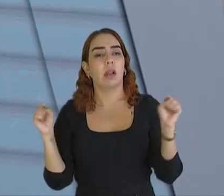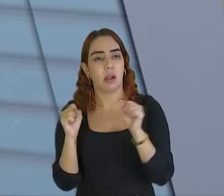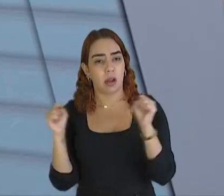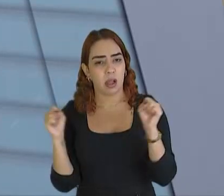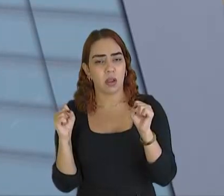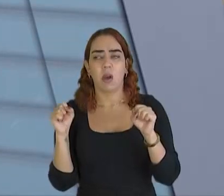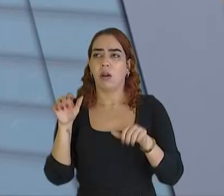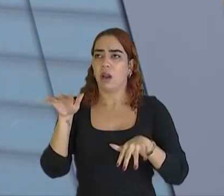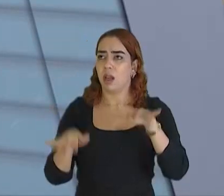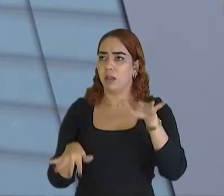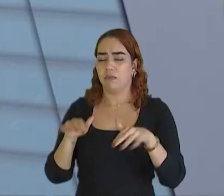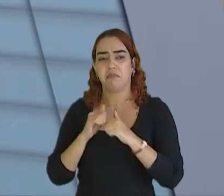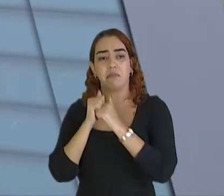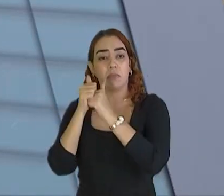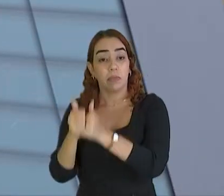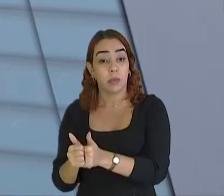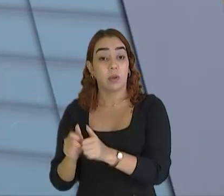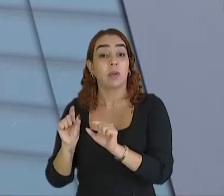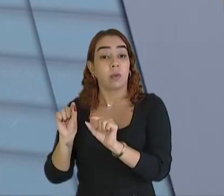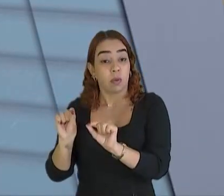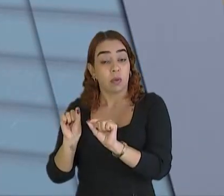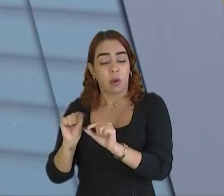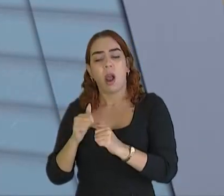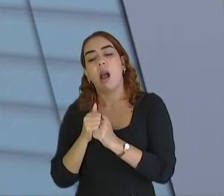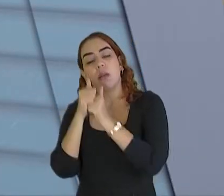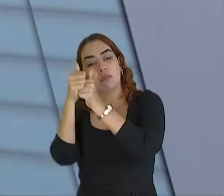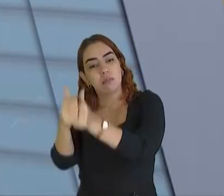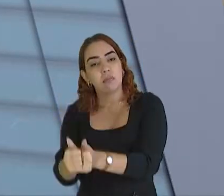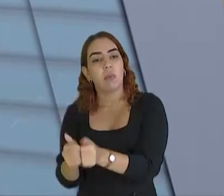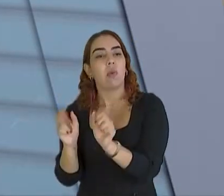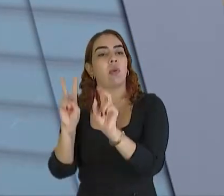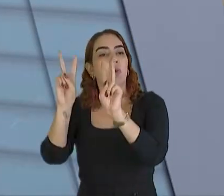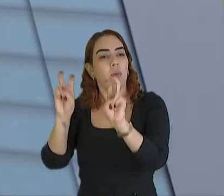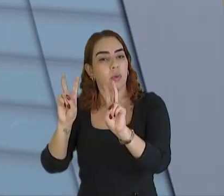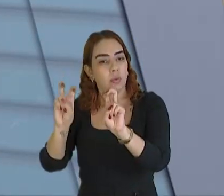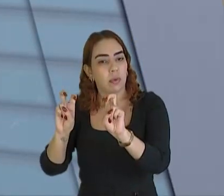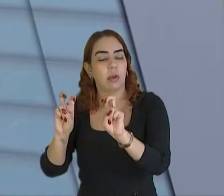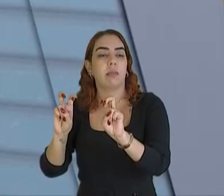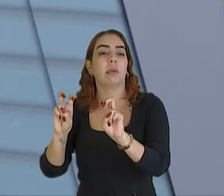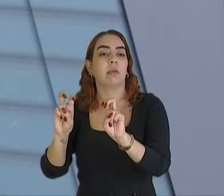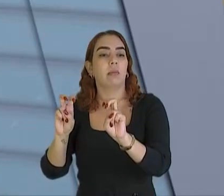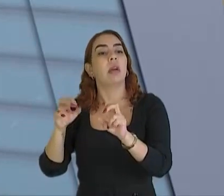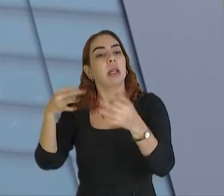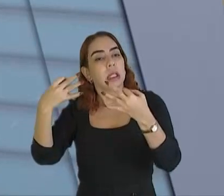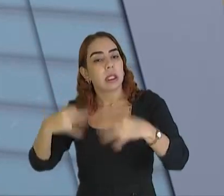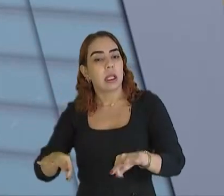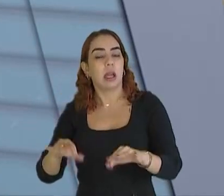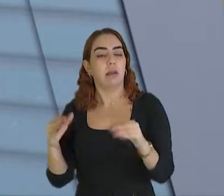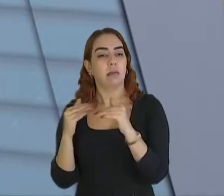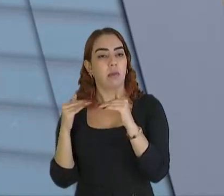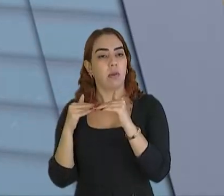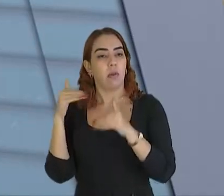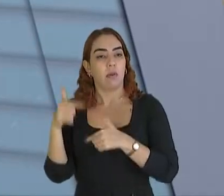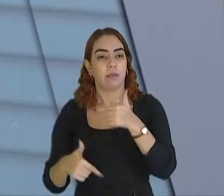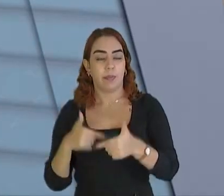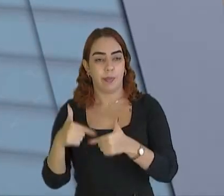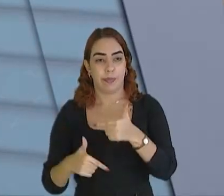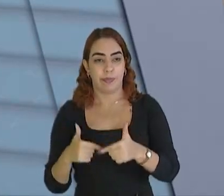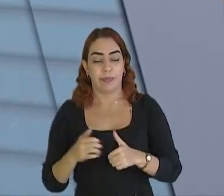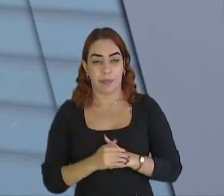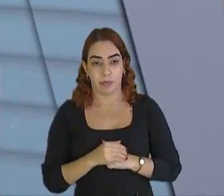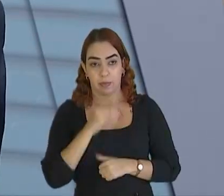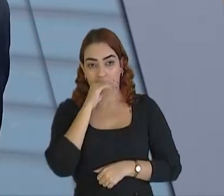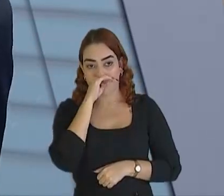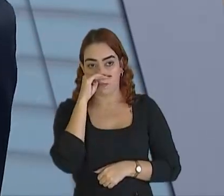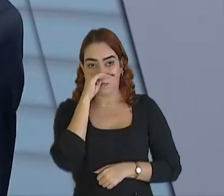pugnam em acompanhá-lo, porque sabem do trabalho que o senhor vai desempenhar. Isso é muito bom